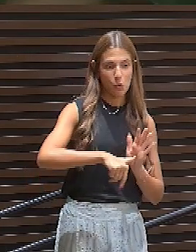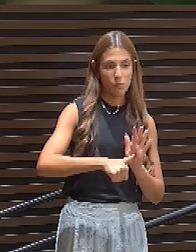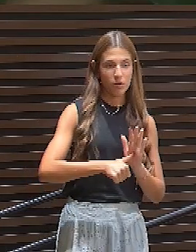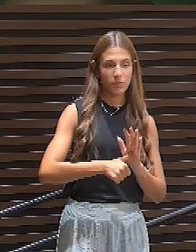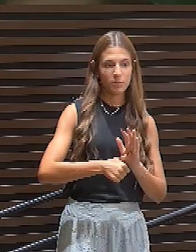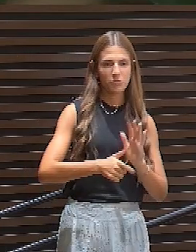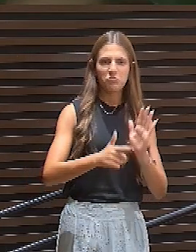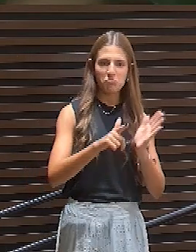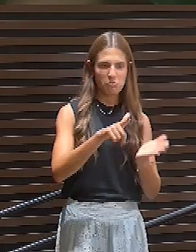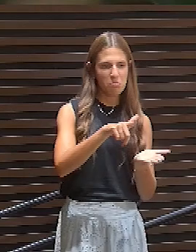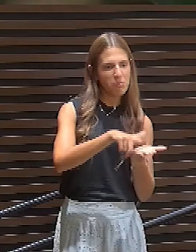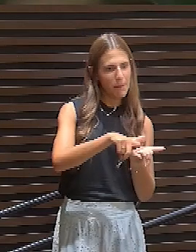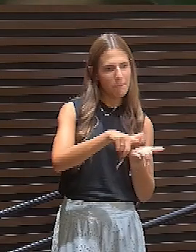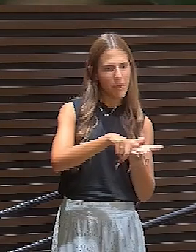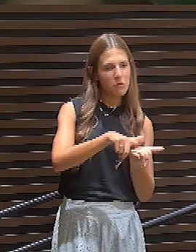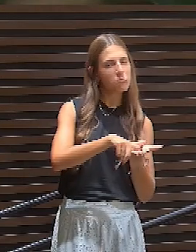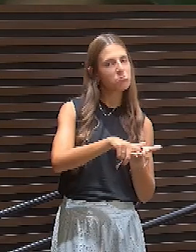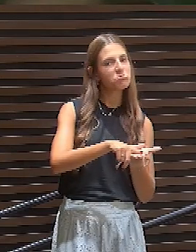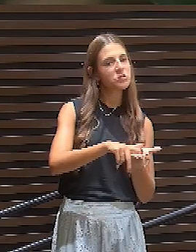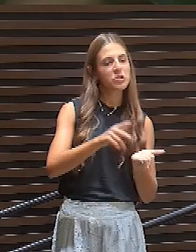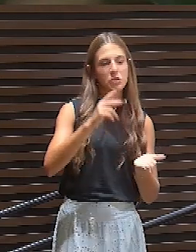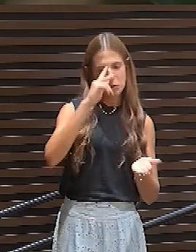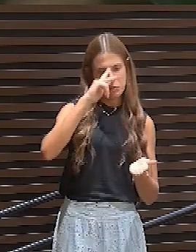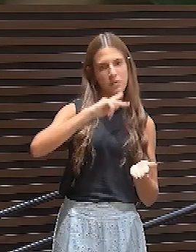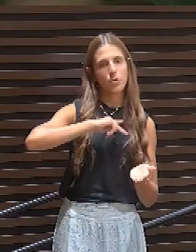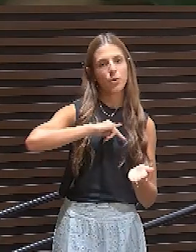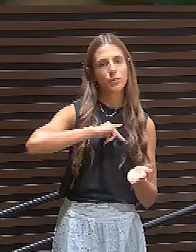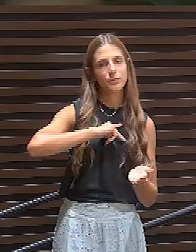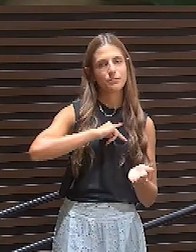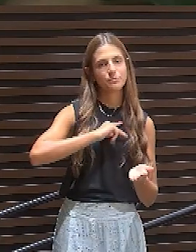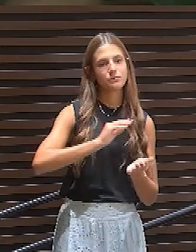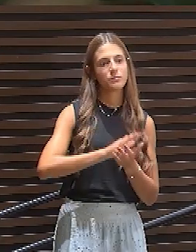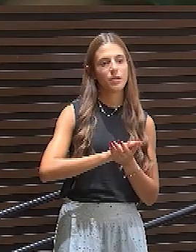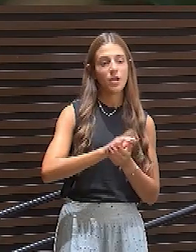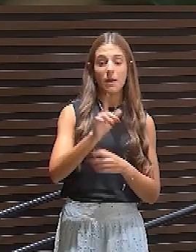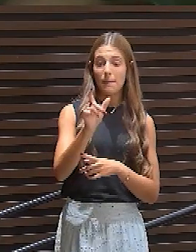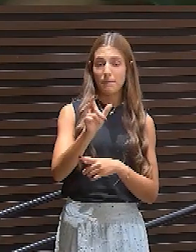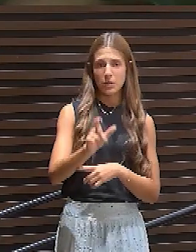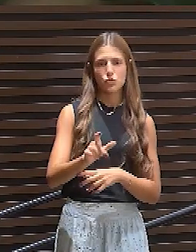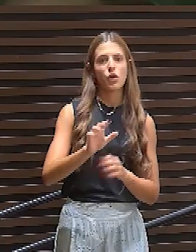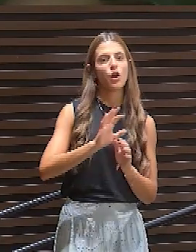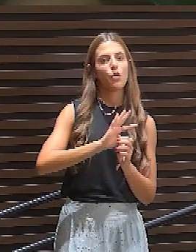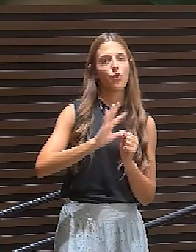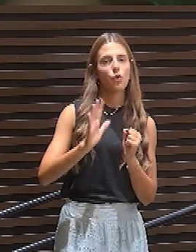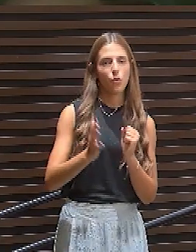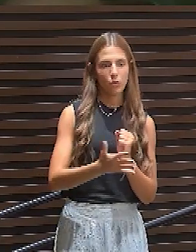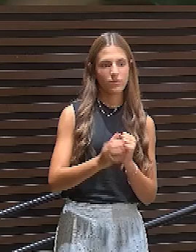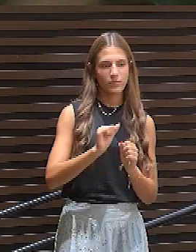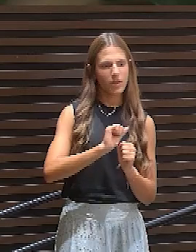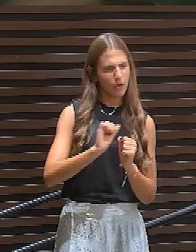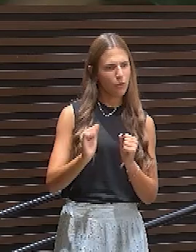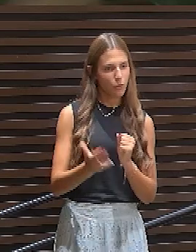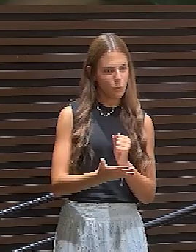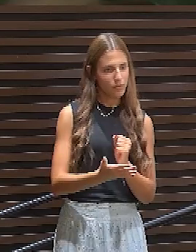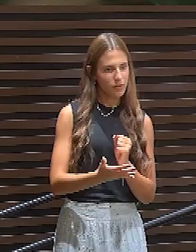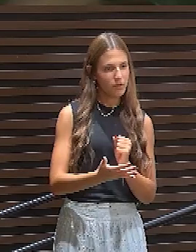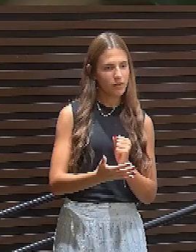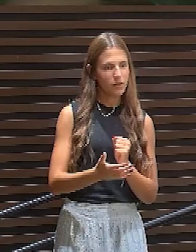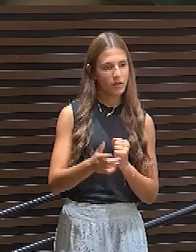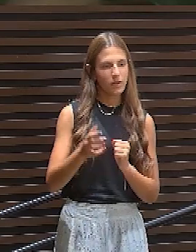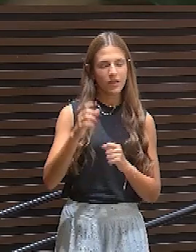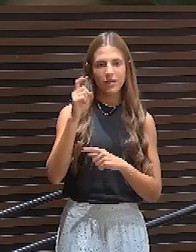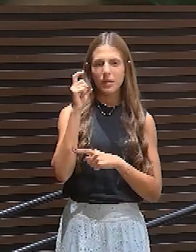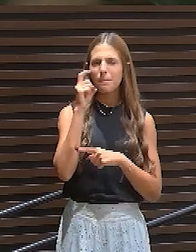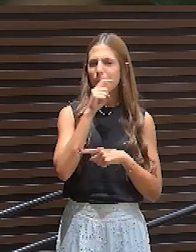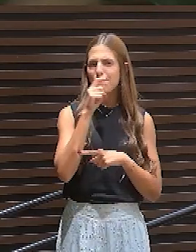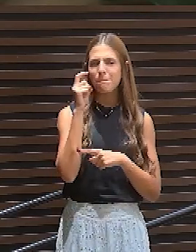não é sua. Corrupto é quem trabalha com a mentira nesse mundo,